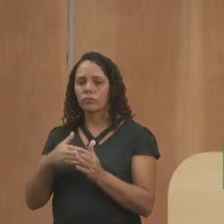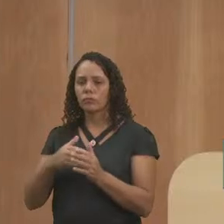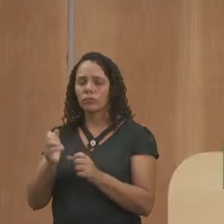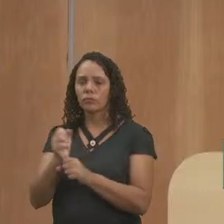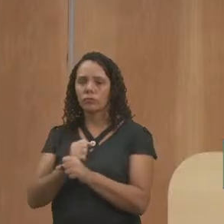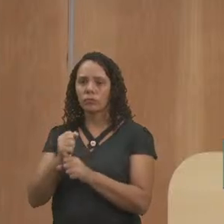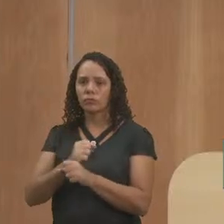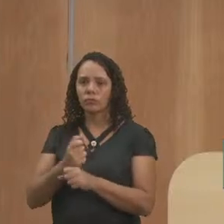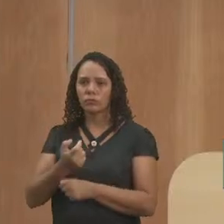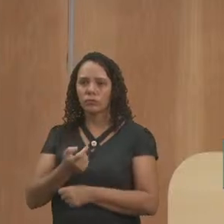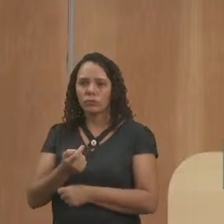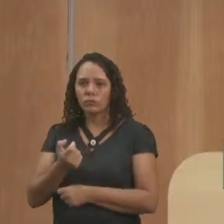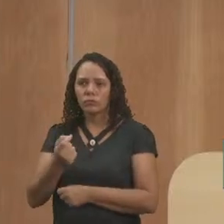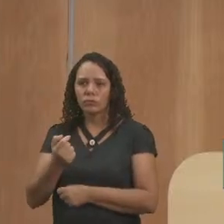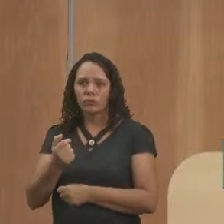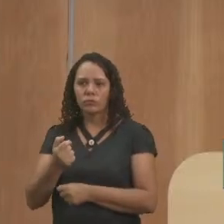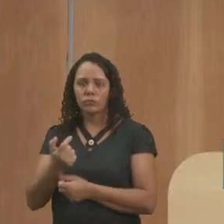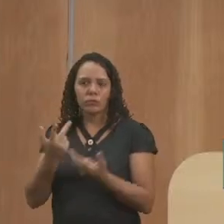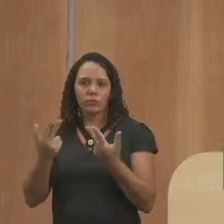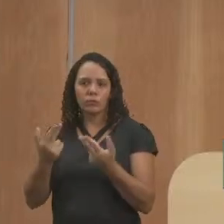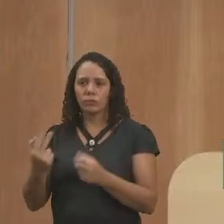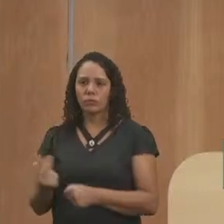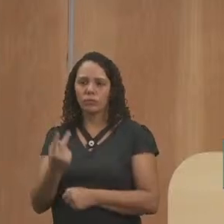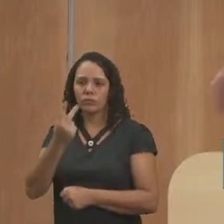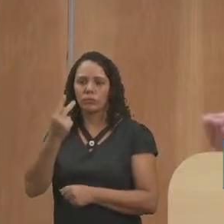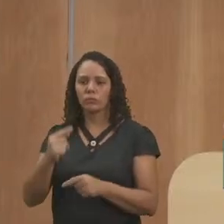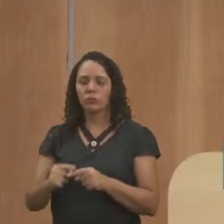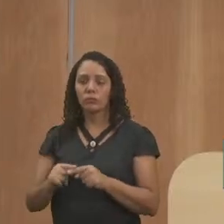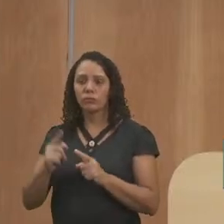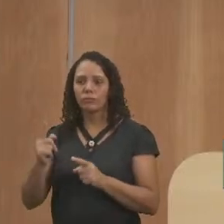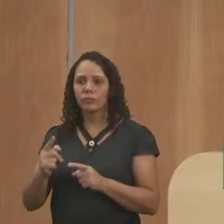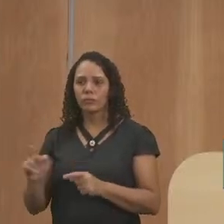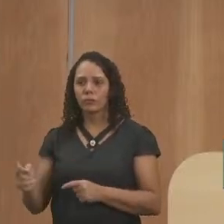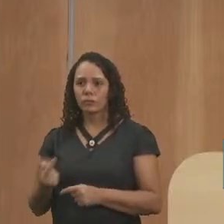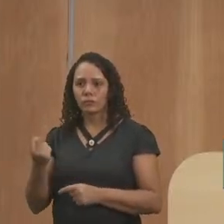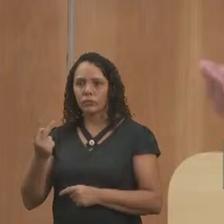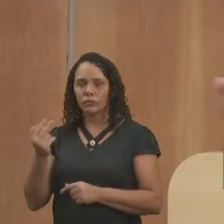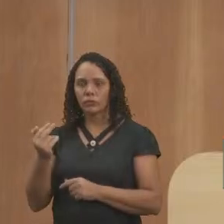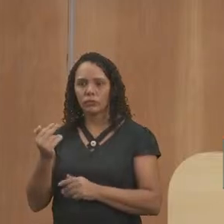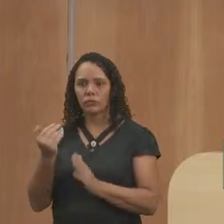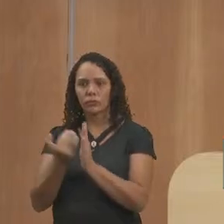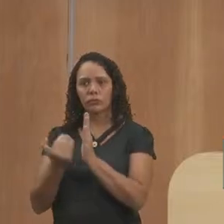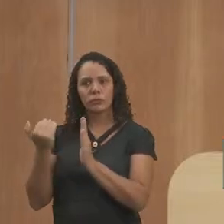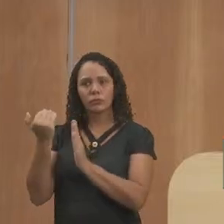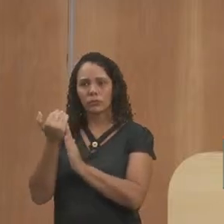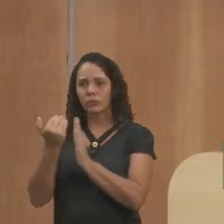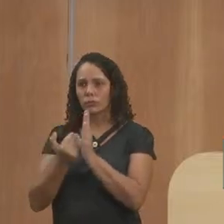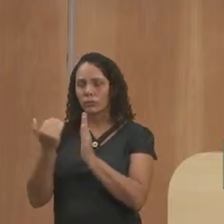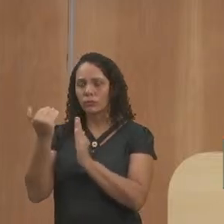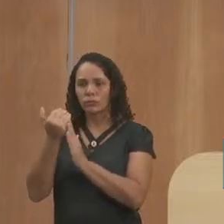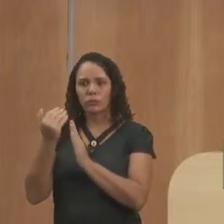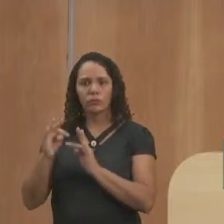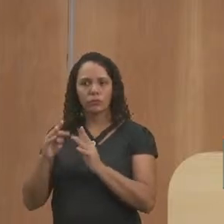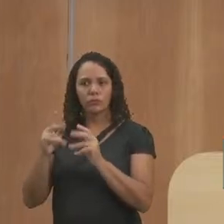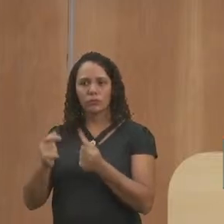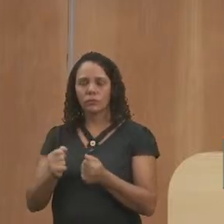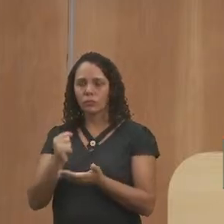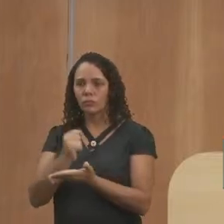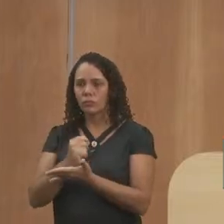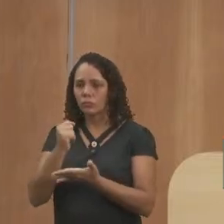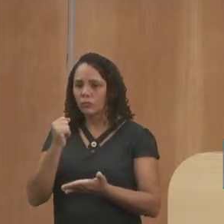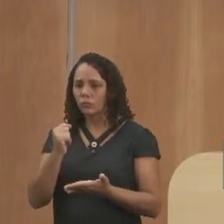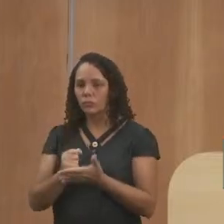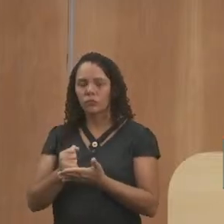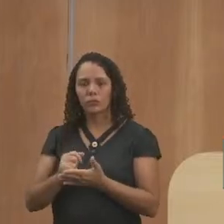receita praticamente estagnada, sendo que os custos aumentam, né? Todo custo, a folha é indexada à inflação, todos os contratos são